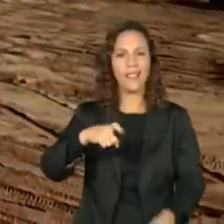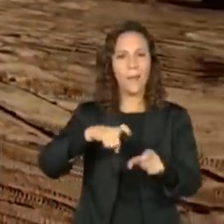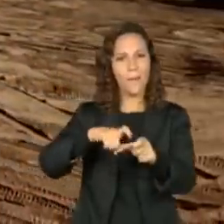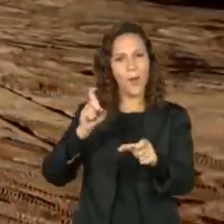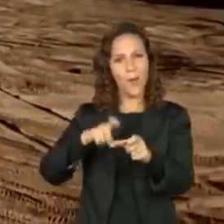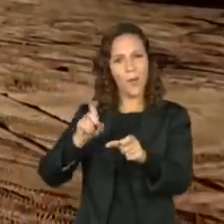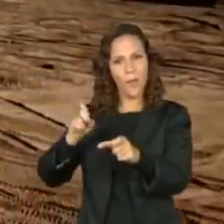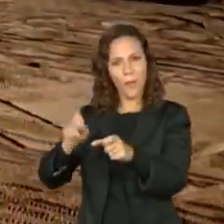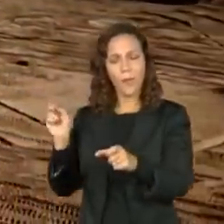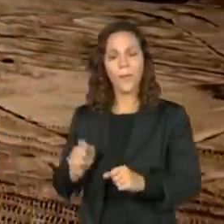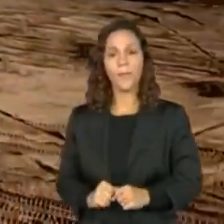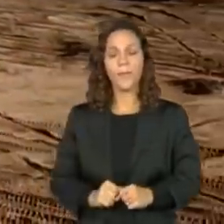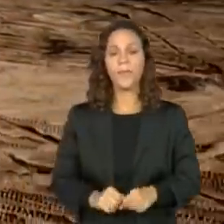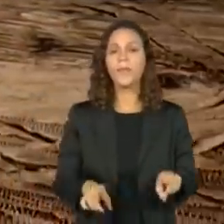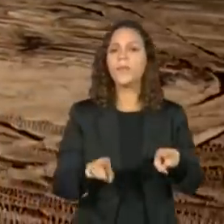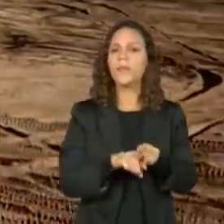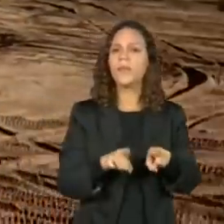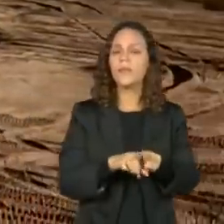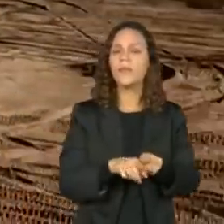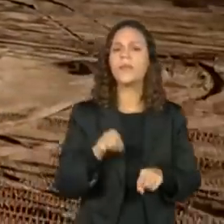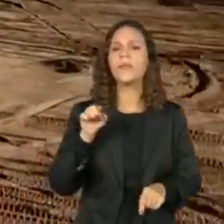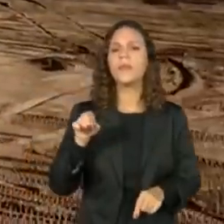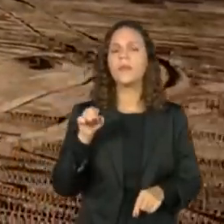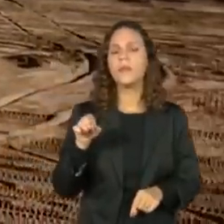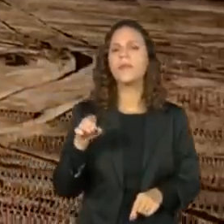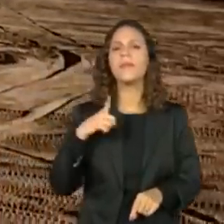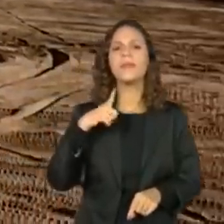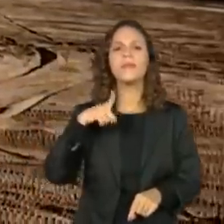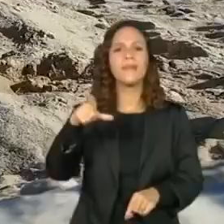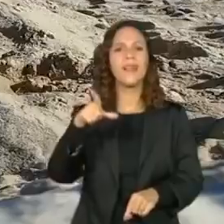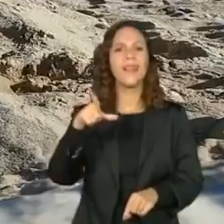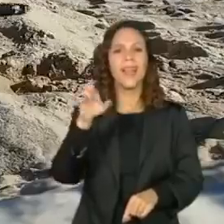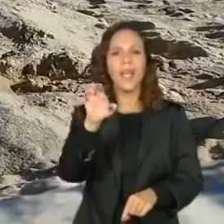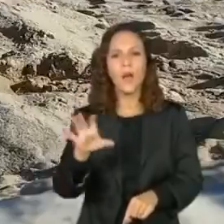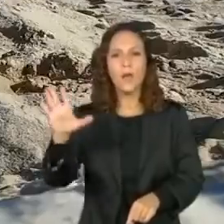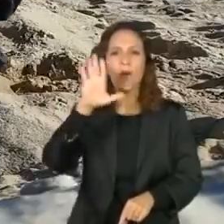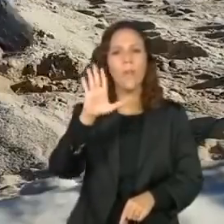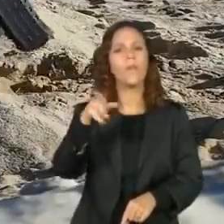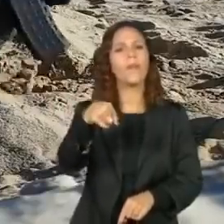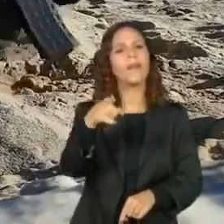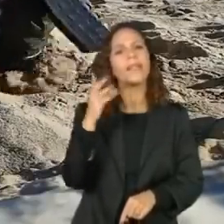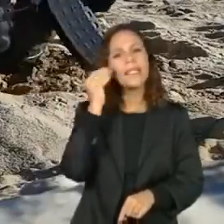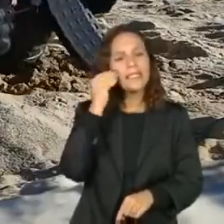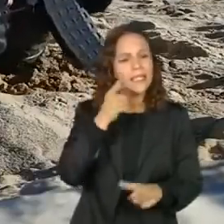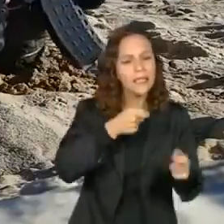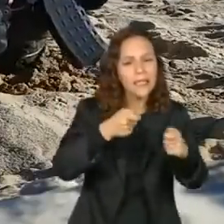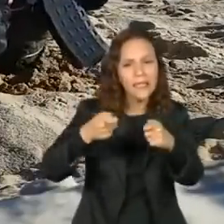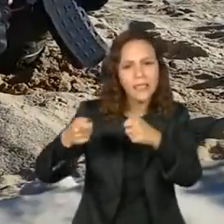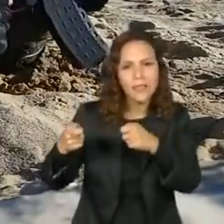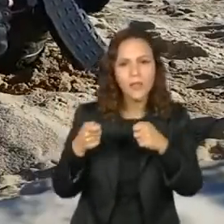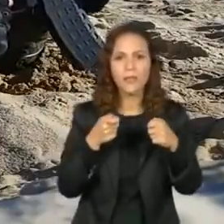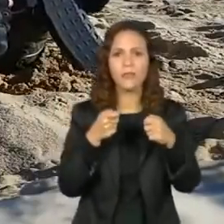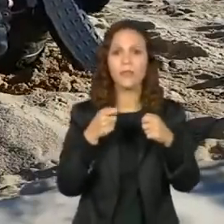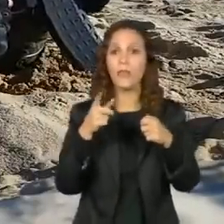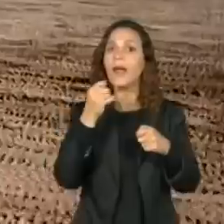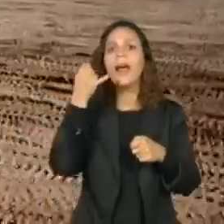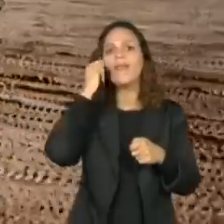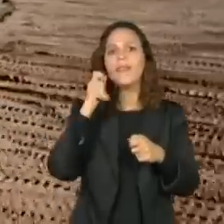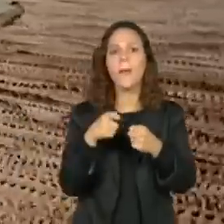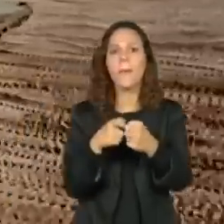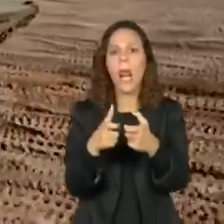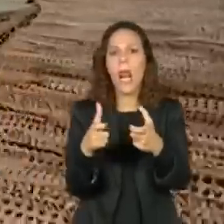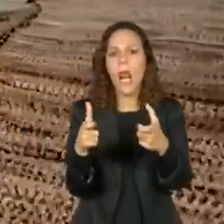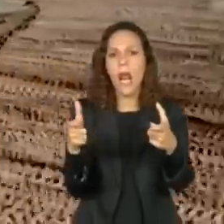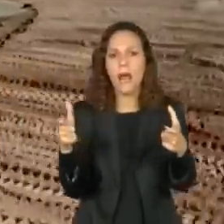A gente pode falar na questão da própria arquitetura de segurança da Europa, ou seja, se a OTAN iria ou não se expandir, se haveria alguma espécie